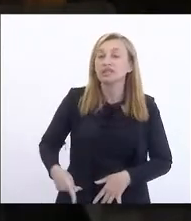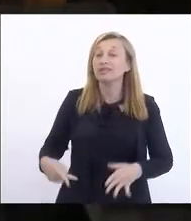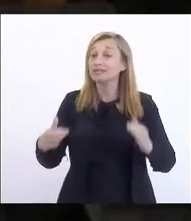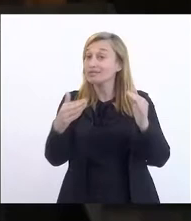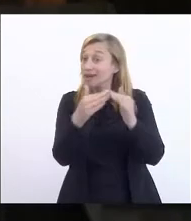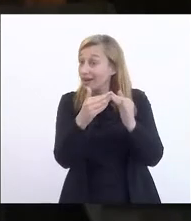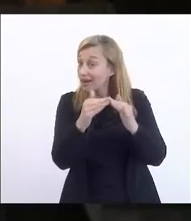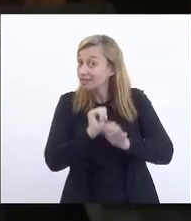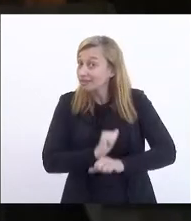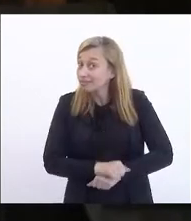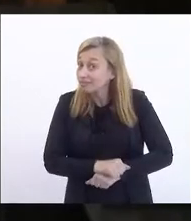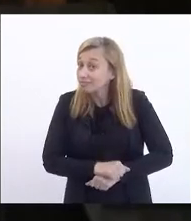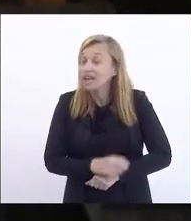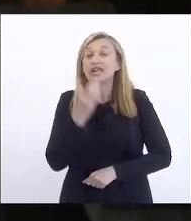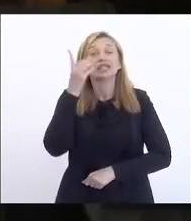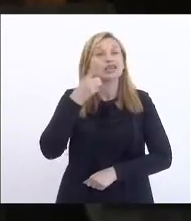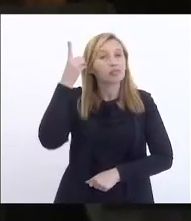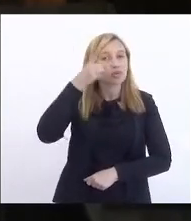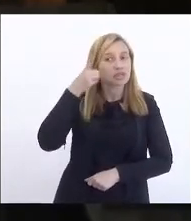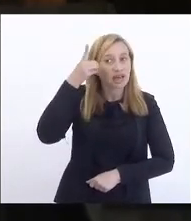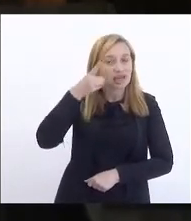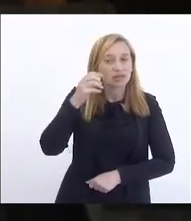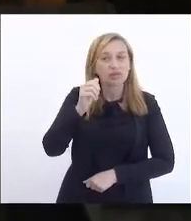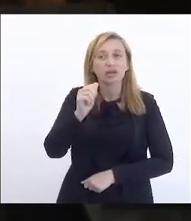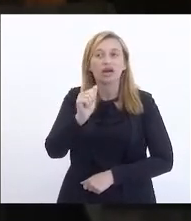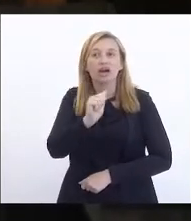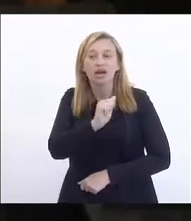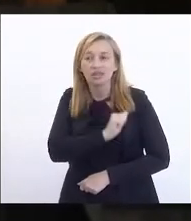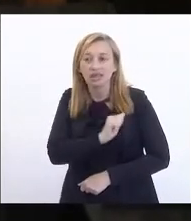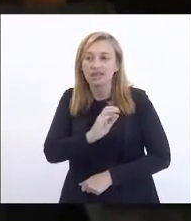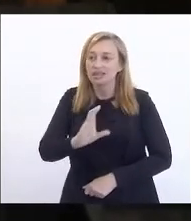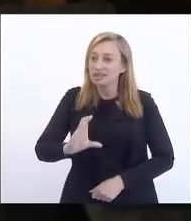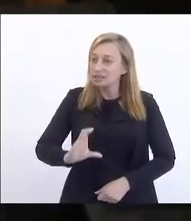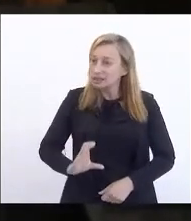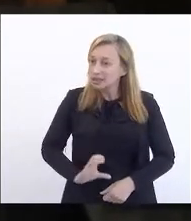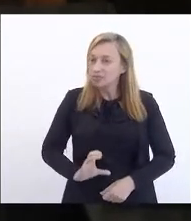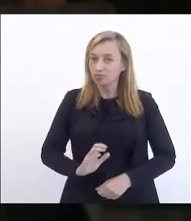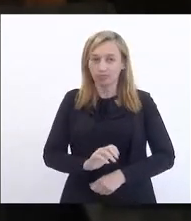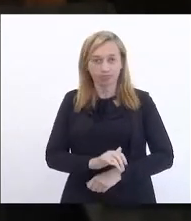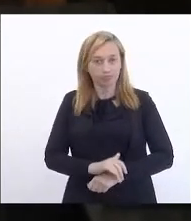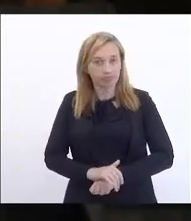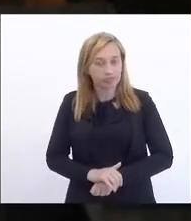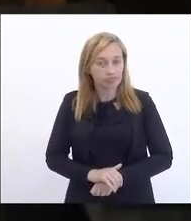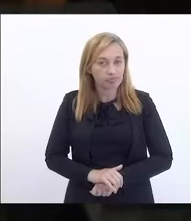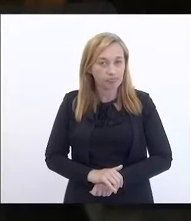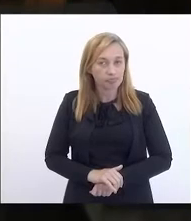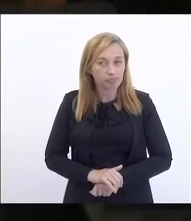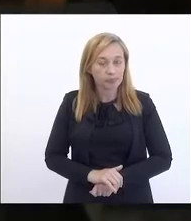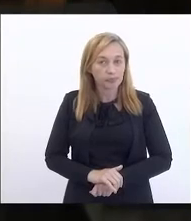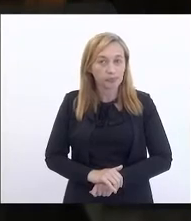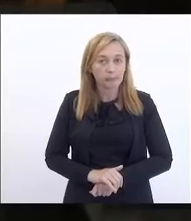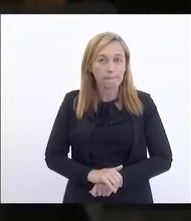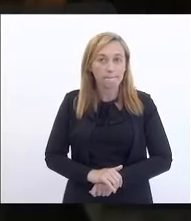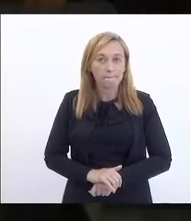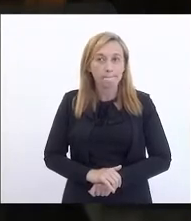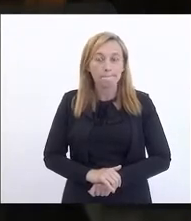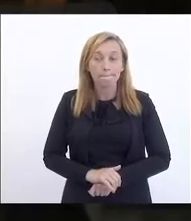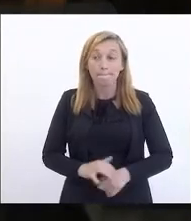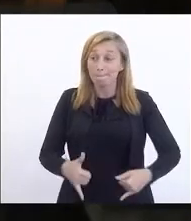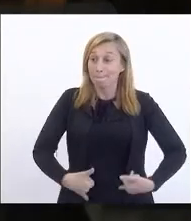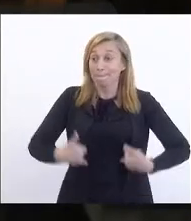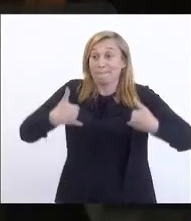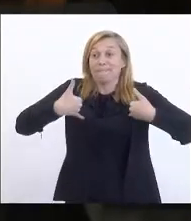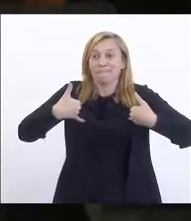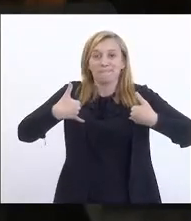Casa, deputado André Ceciliano, e que me honrou